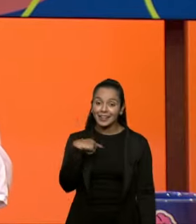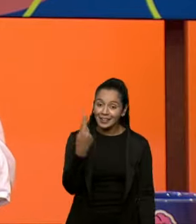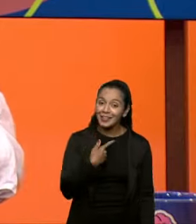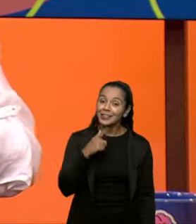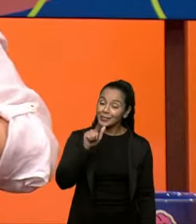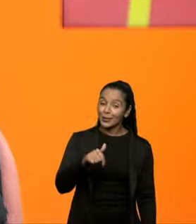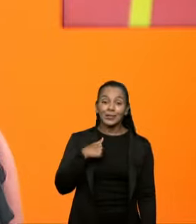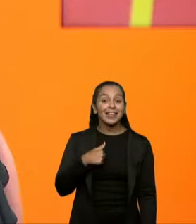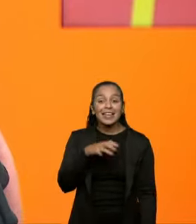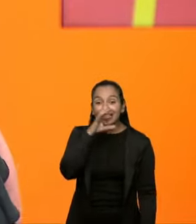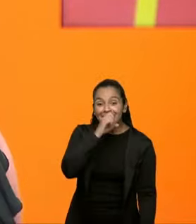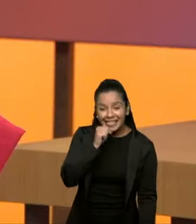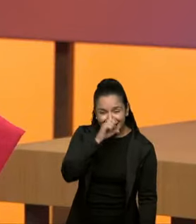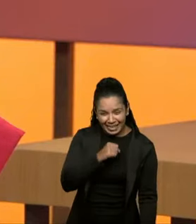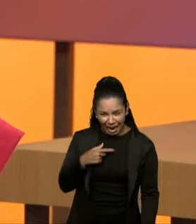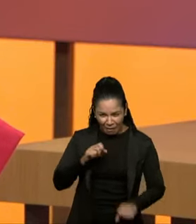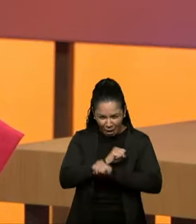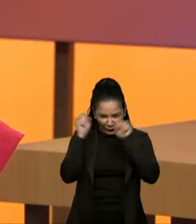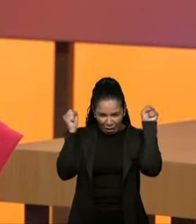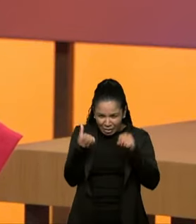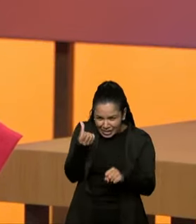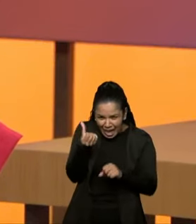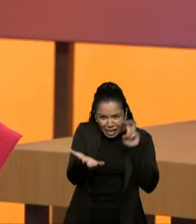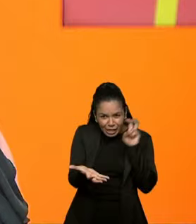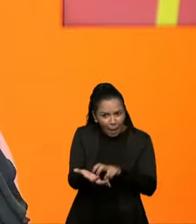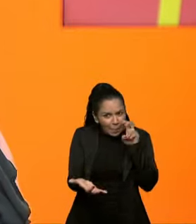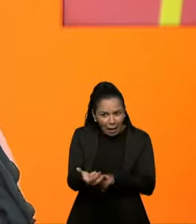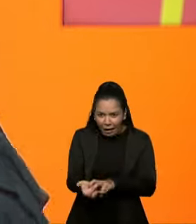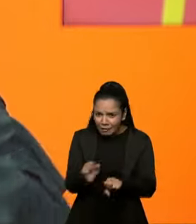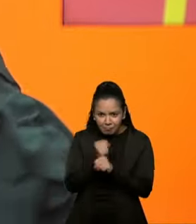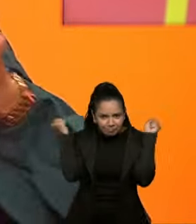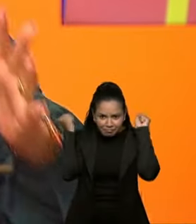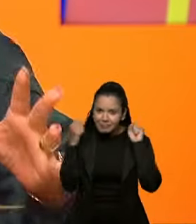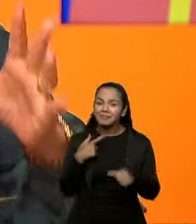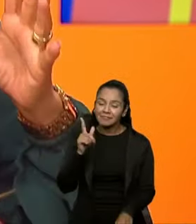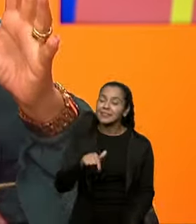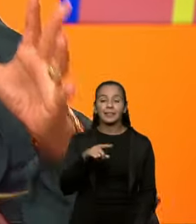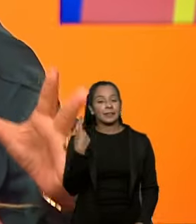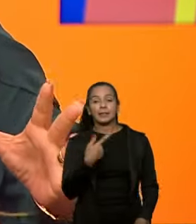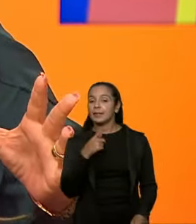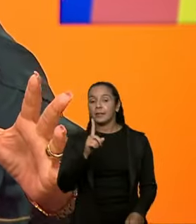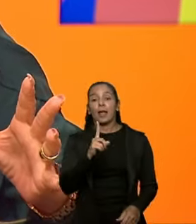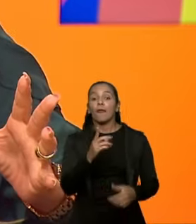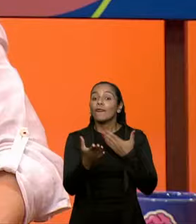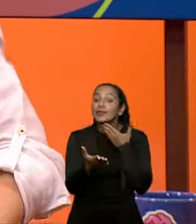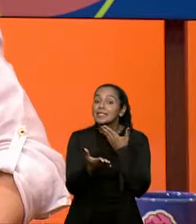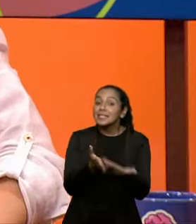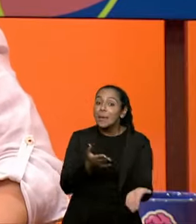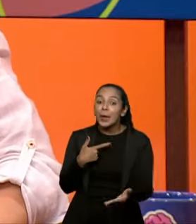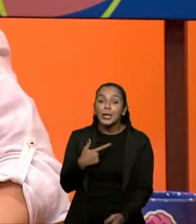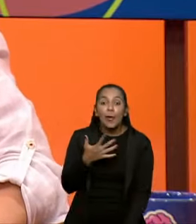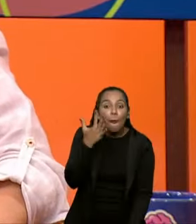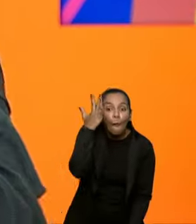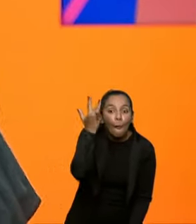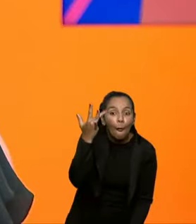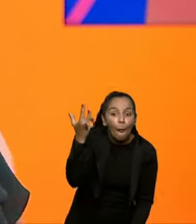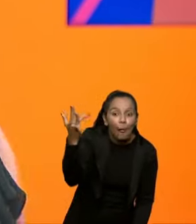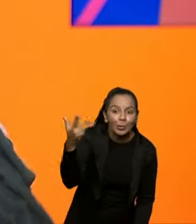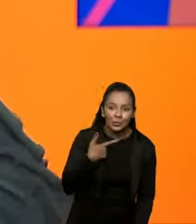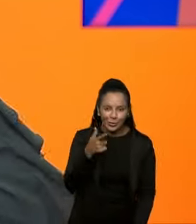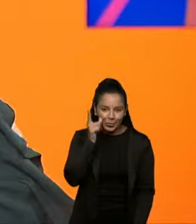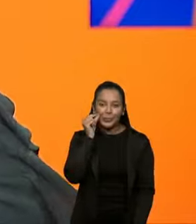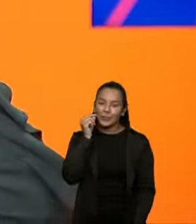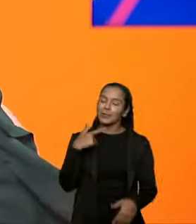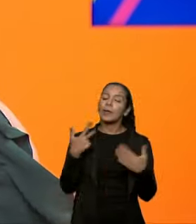maldade. Sábado tem que levantar às 6 da manhã. Gente, não tem alternativa. Você perdeu aquele sono. Mas se eu achar o sono até meio-dia? O que